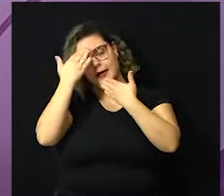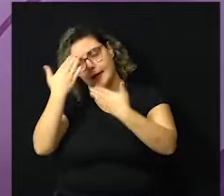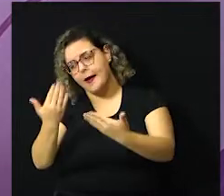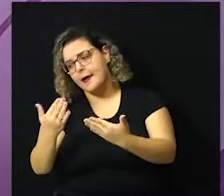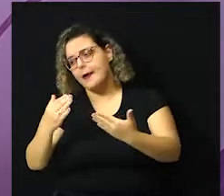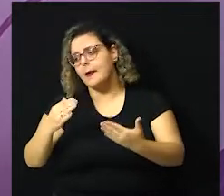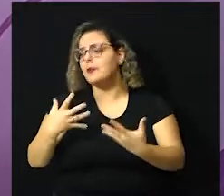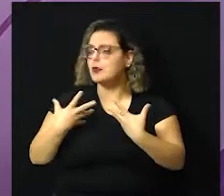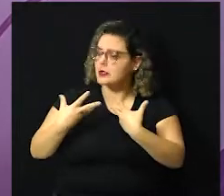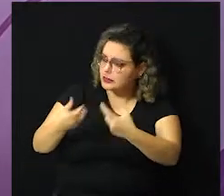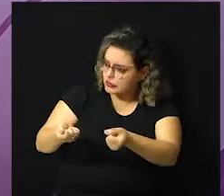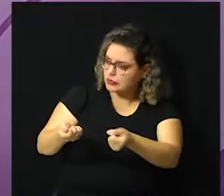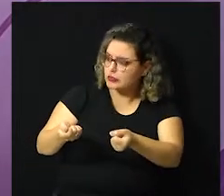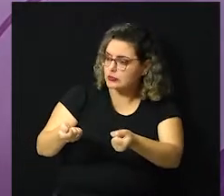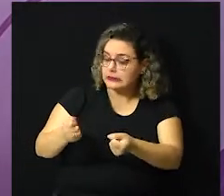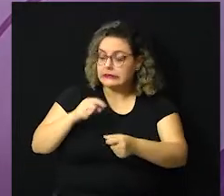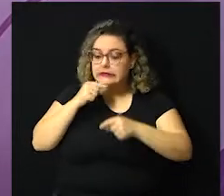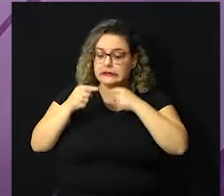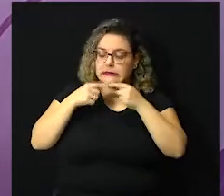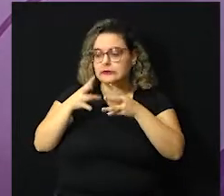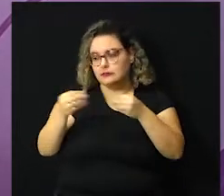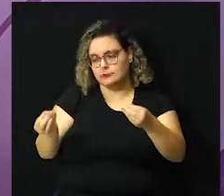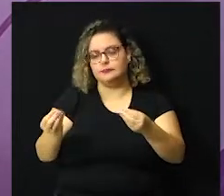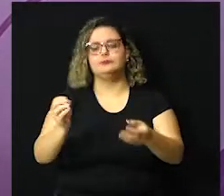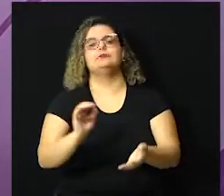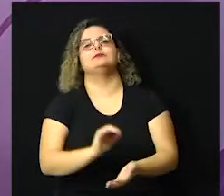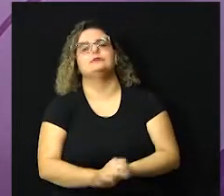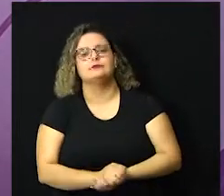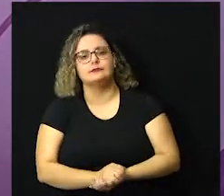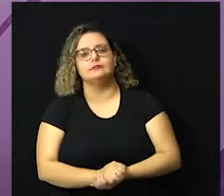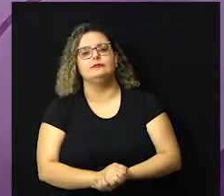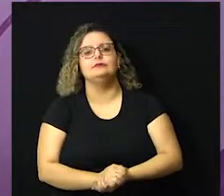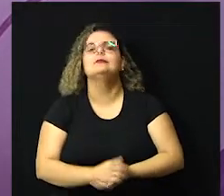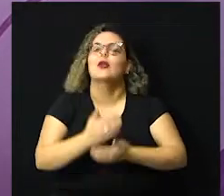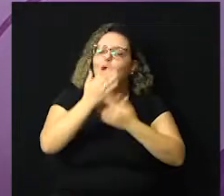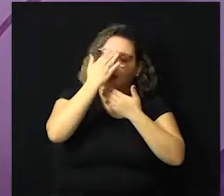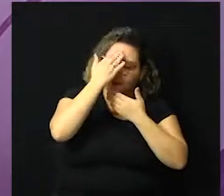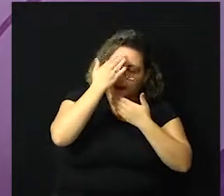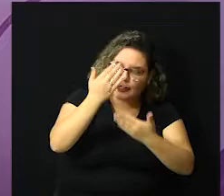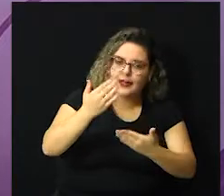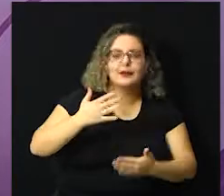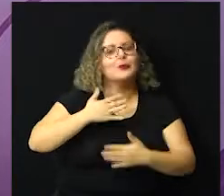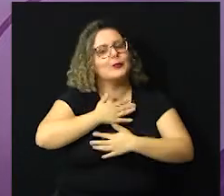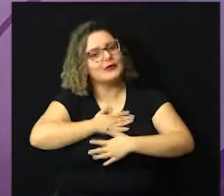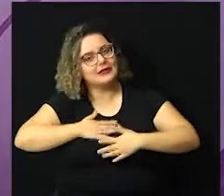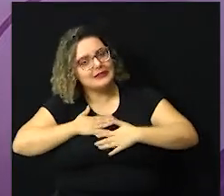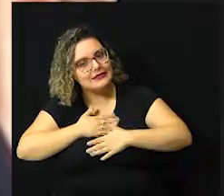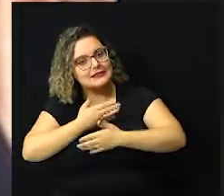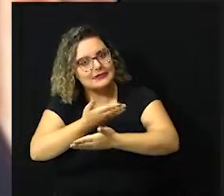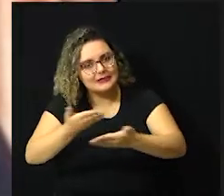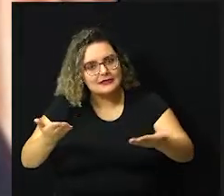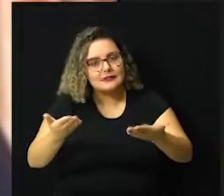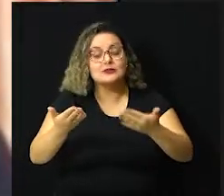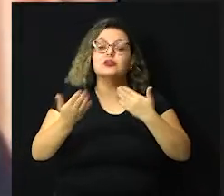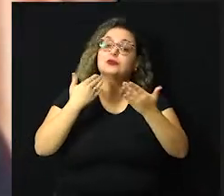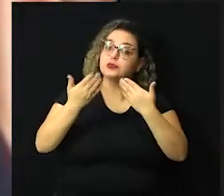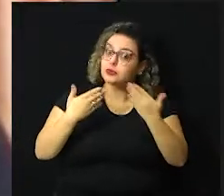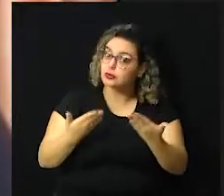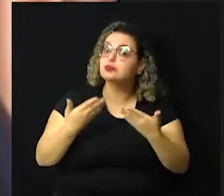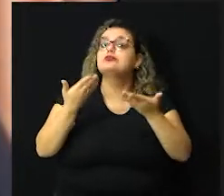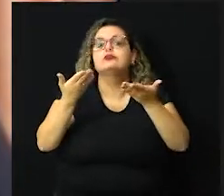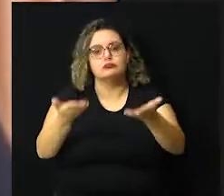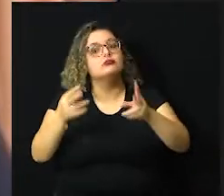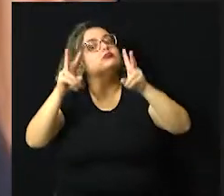por aceitar o nosso convite e tirar essas dúvidas. Muito obrigado, Viviane. É um prazer estar com vocês. E vamos conversar sobre